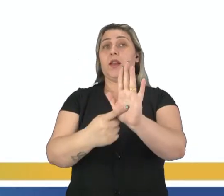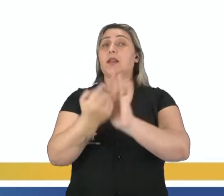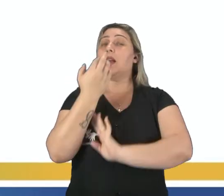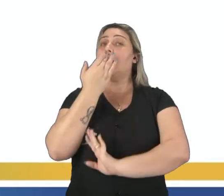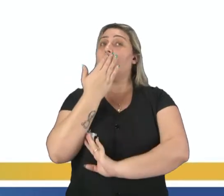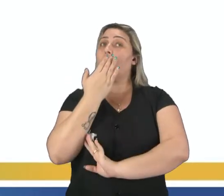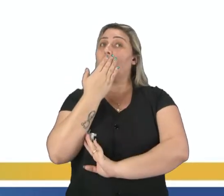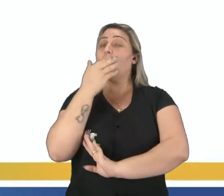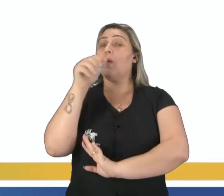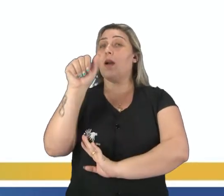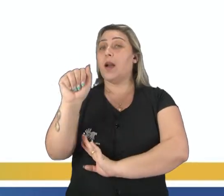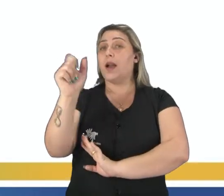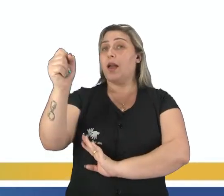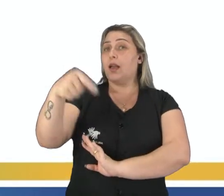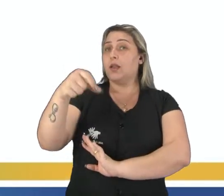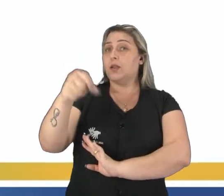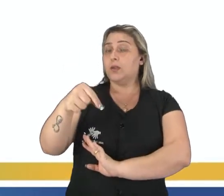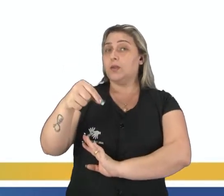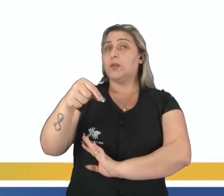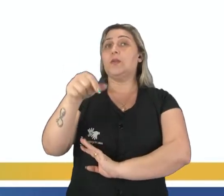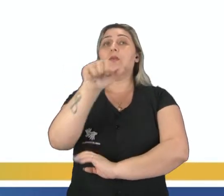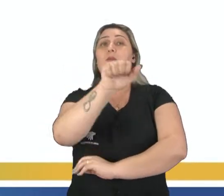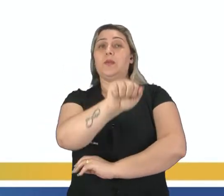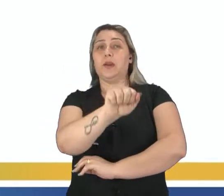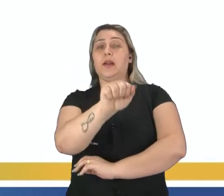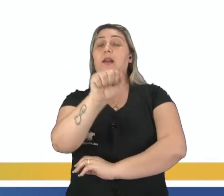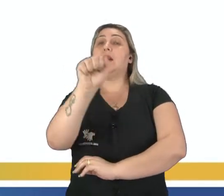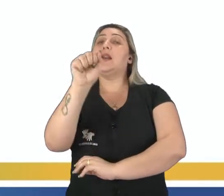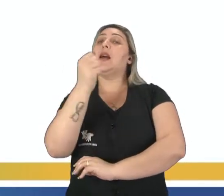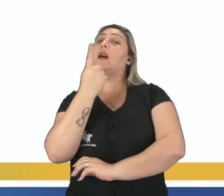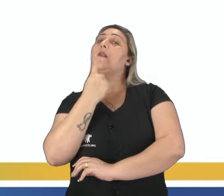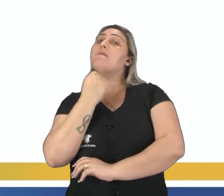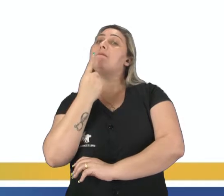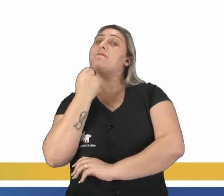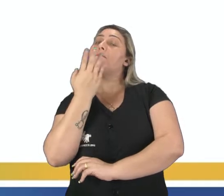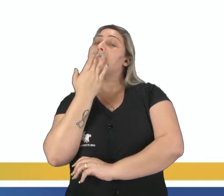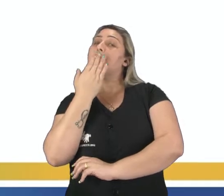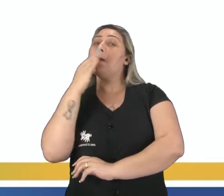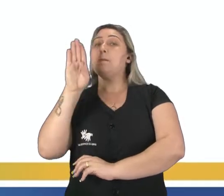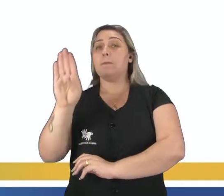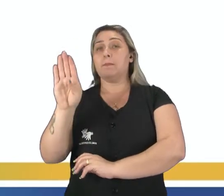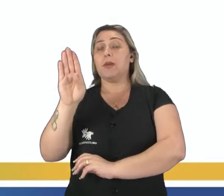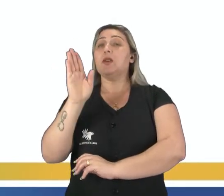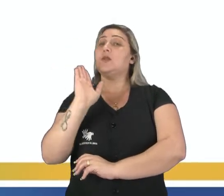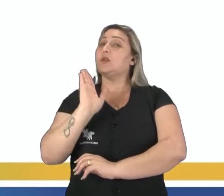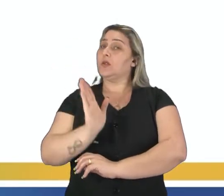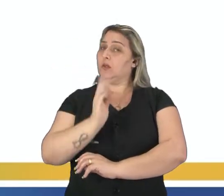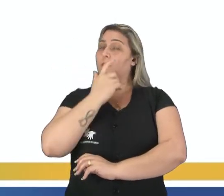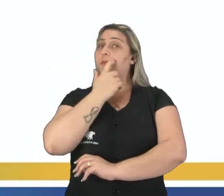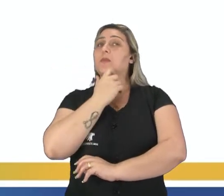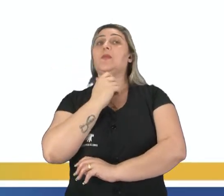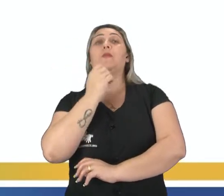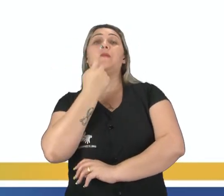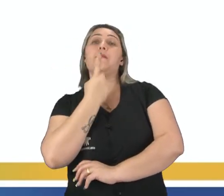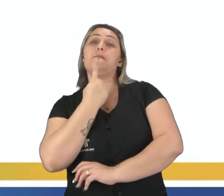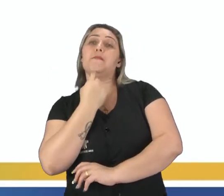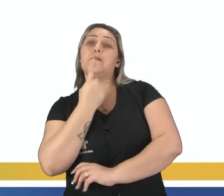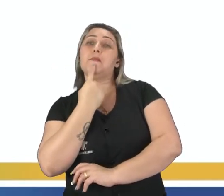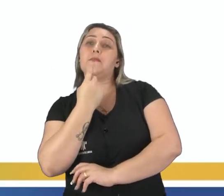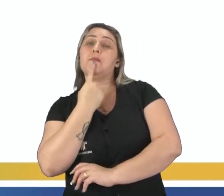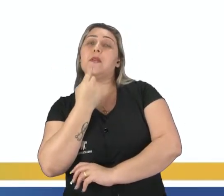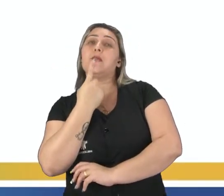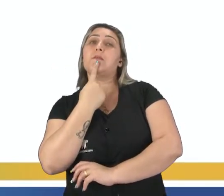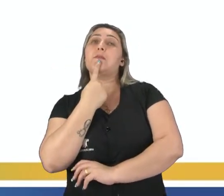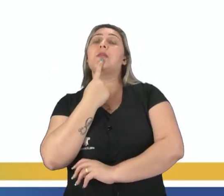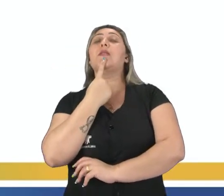A, na cor azul seria o corpo A e na cor vermelha seria o corpo B. Geralmente, o vermelho a gente